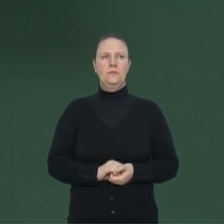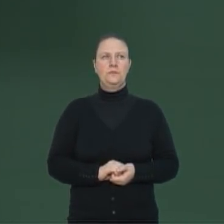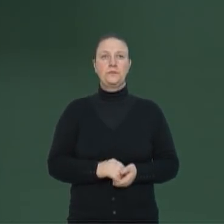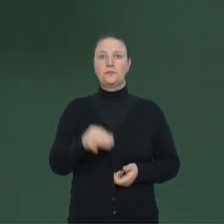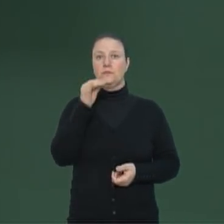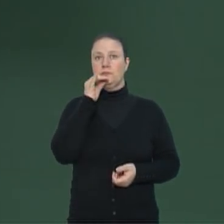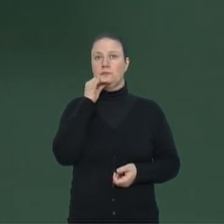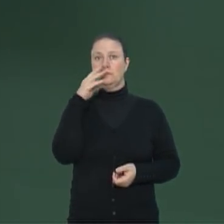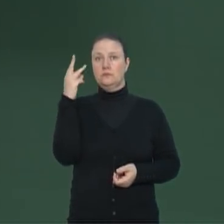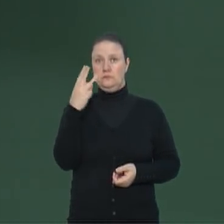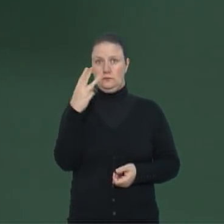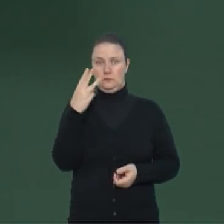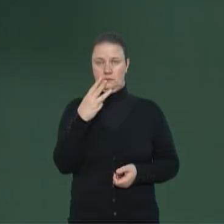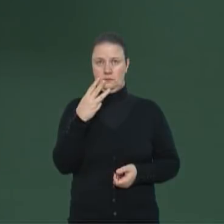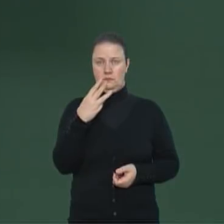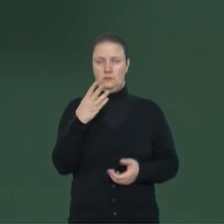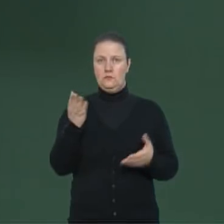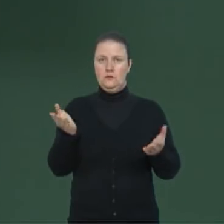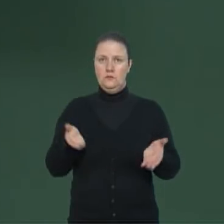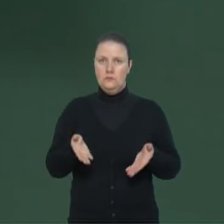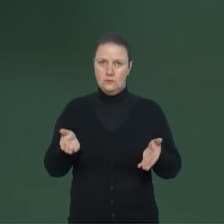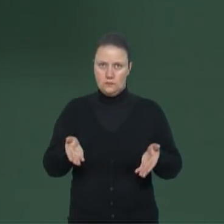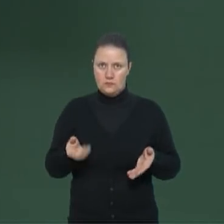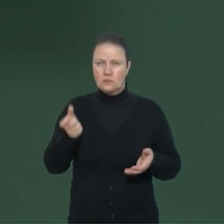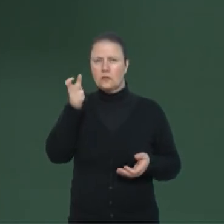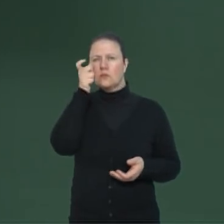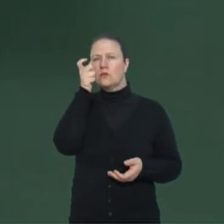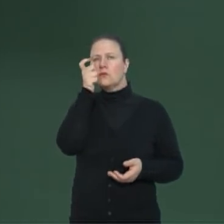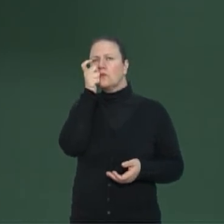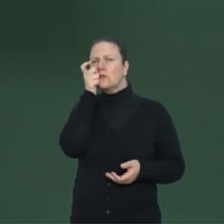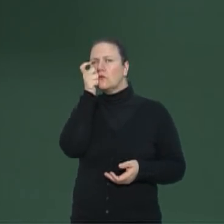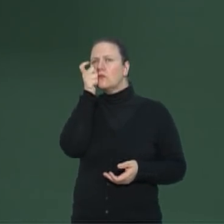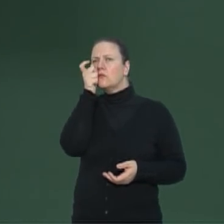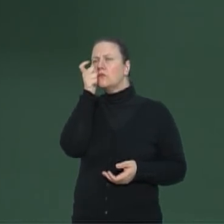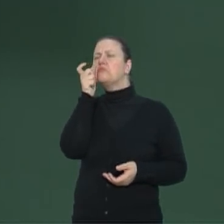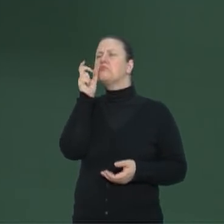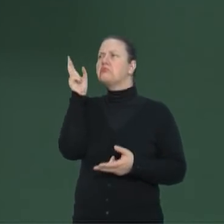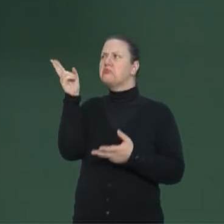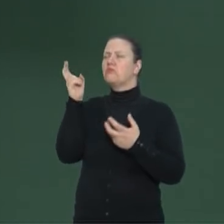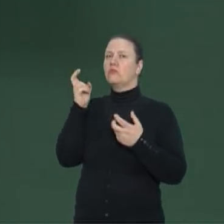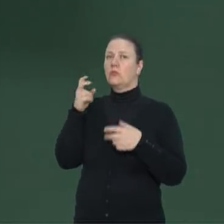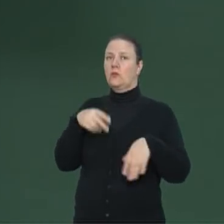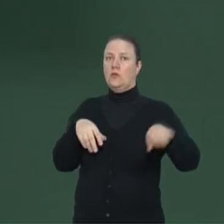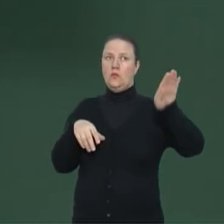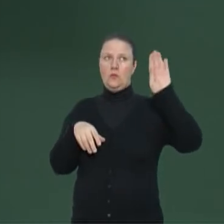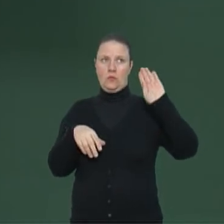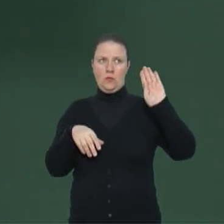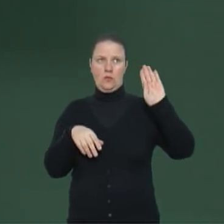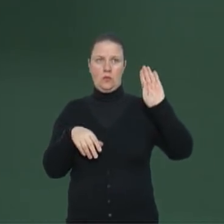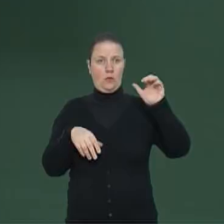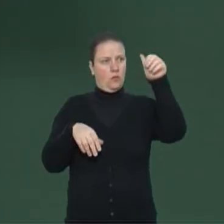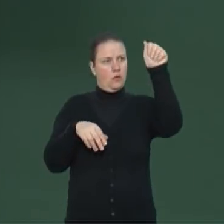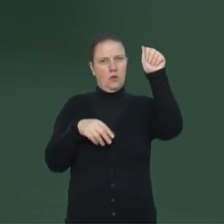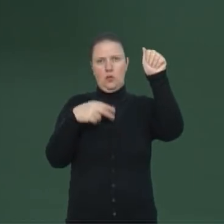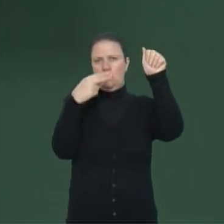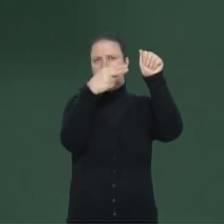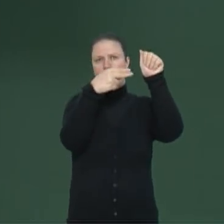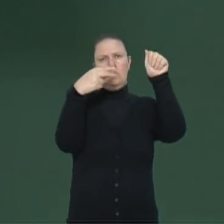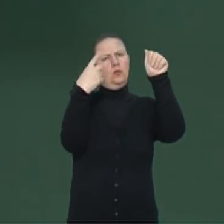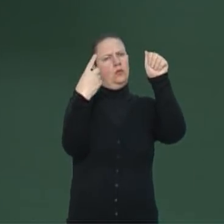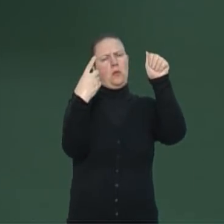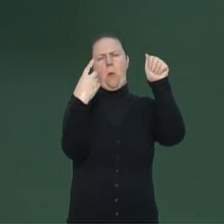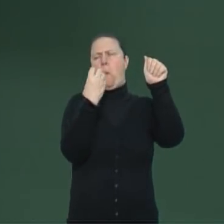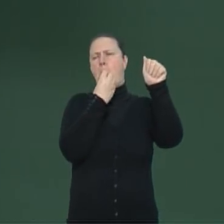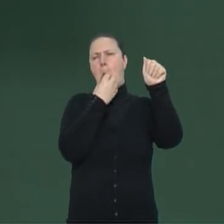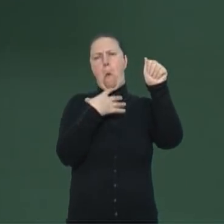Exemplo 3, né? O exemplo 3, veja que interessante. O A é 1, né? Show de bola, o A é 1,